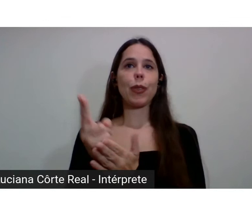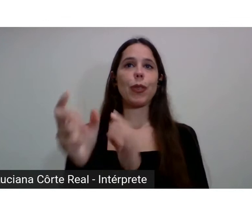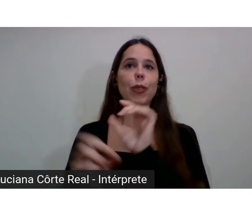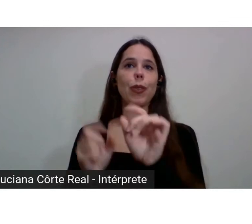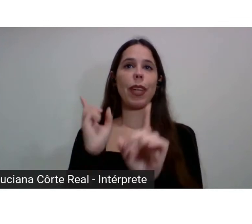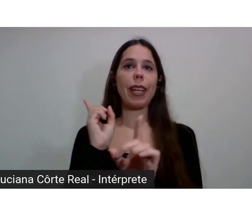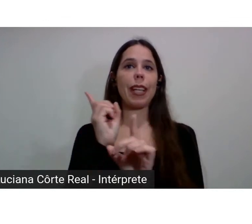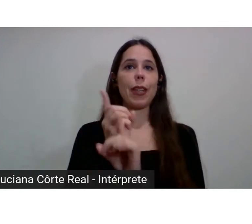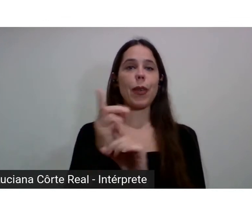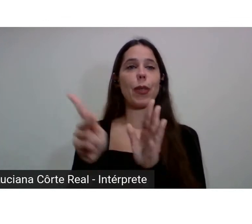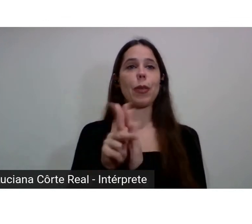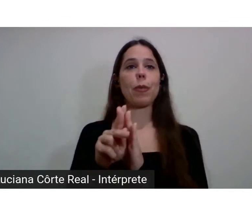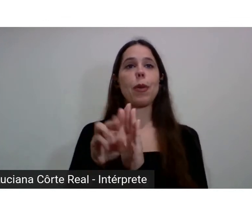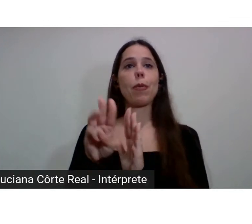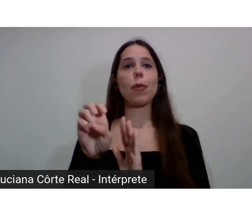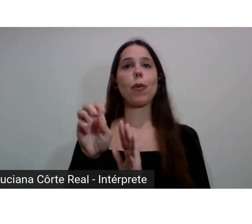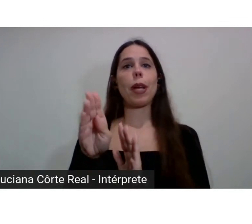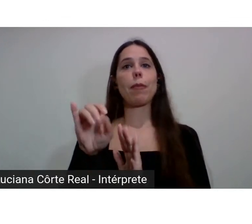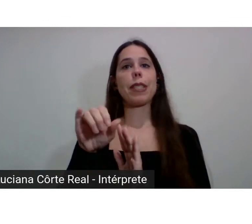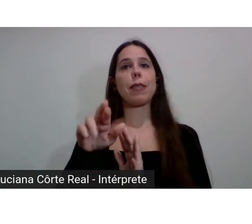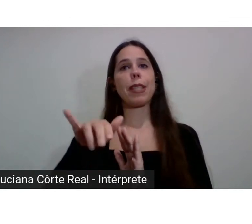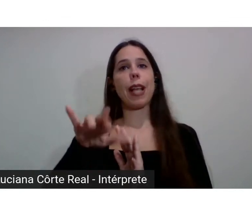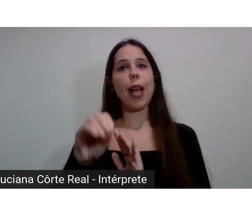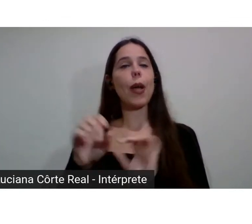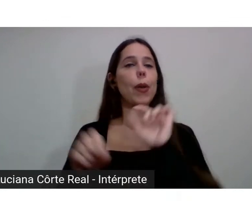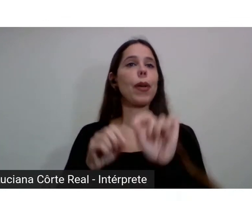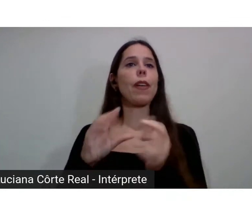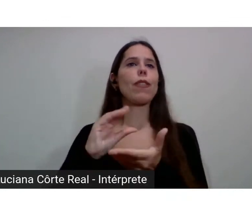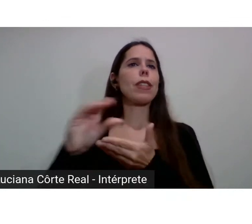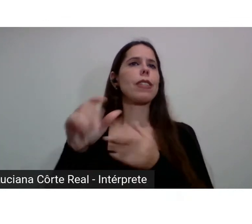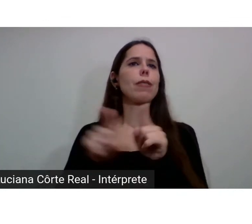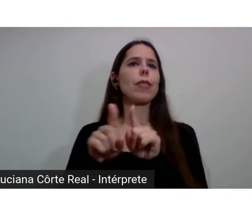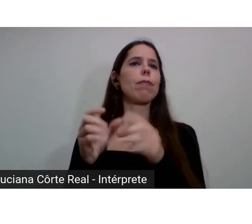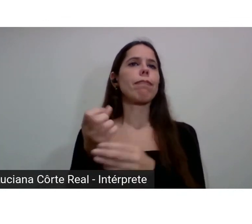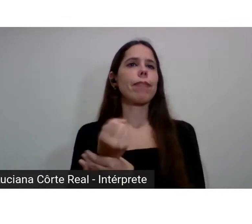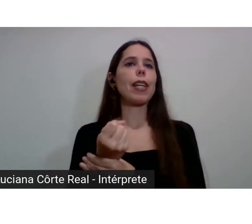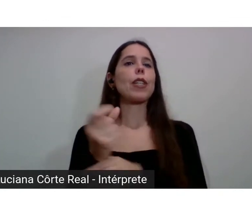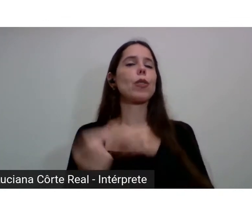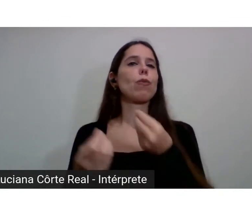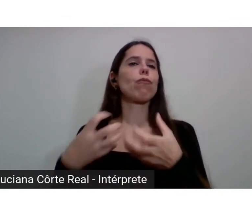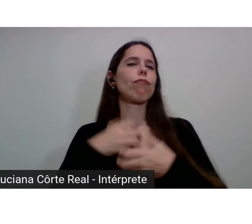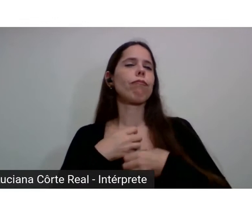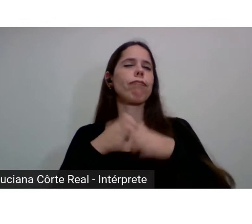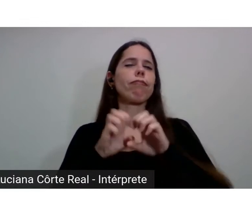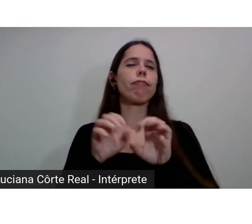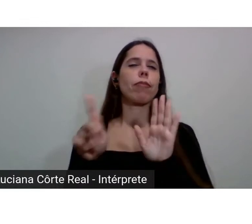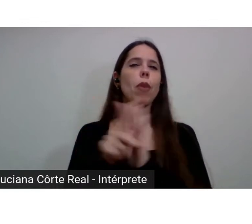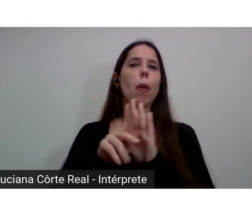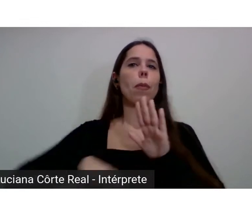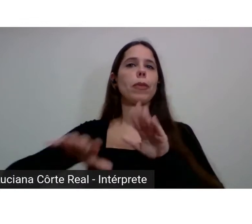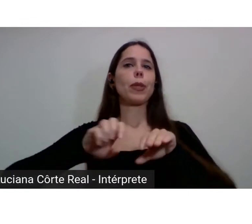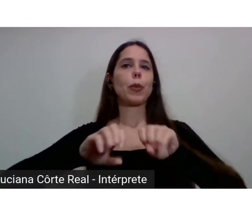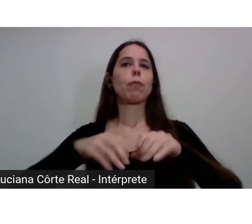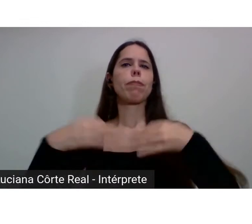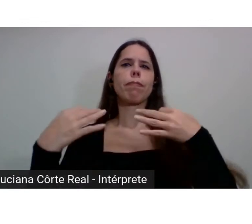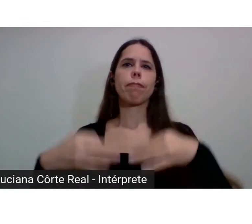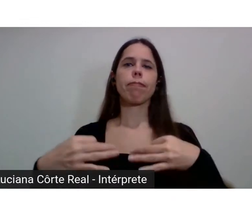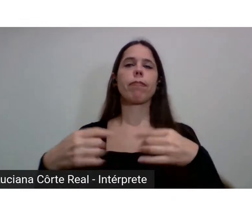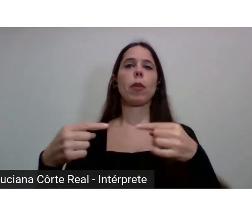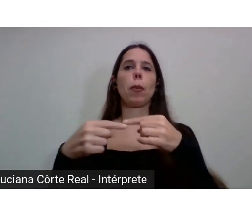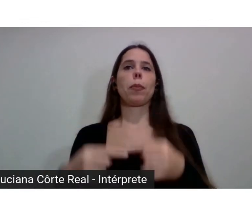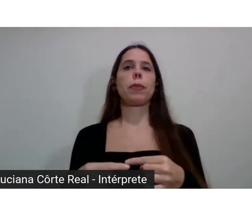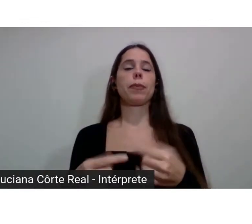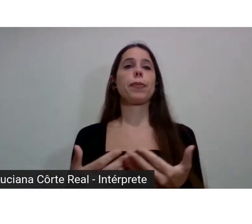web seminário Financiamento e Garantia de Condições Educacionais Adequadas. Tivemos uma pequena mudança